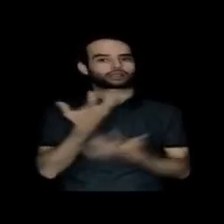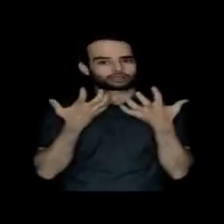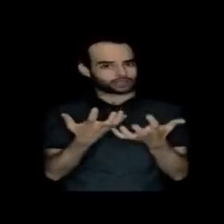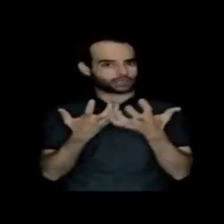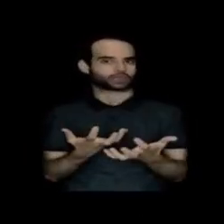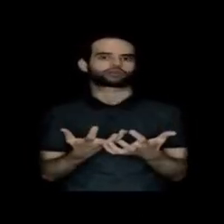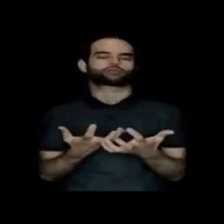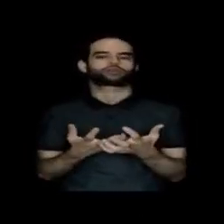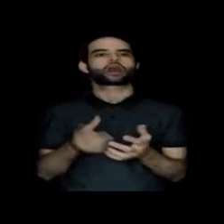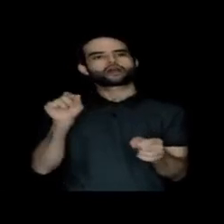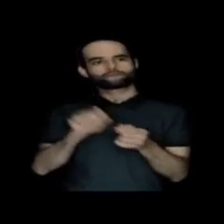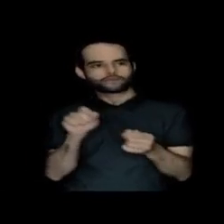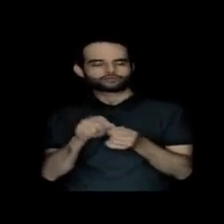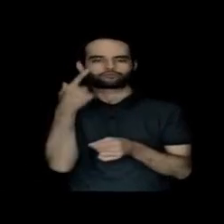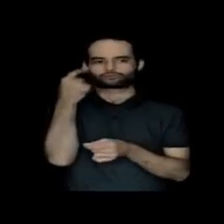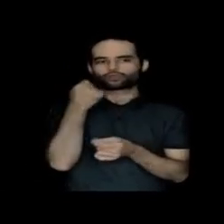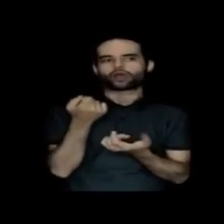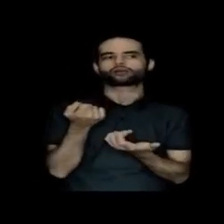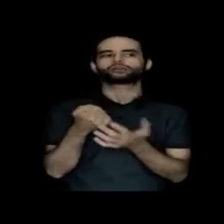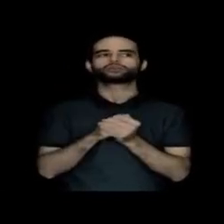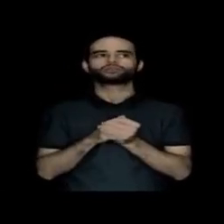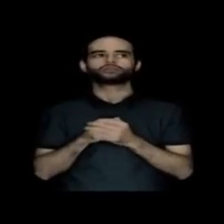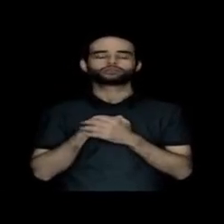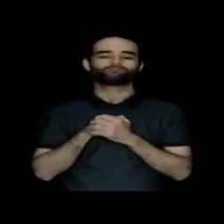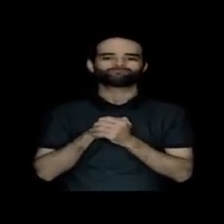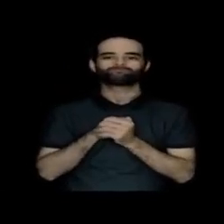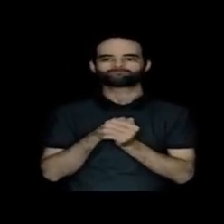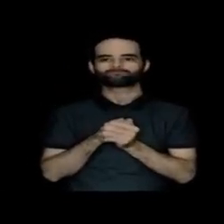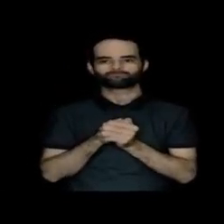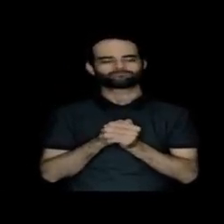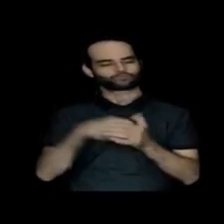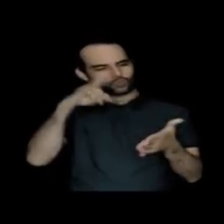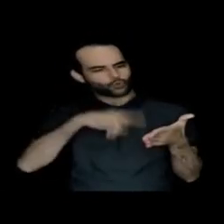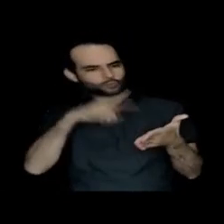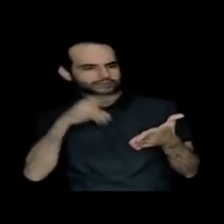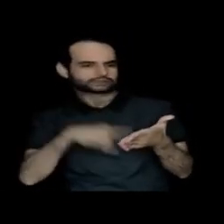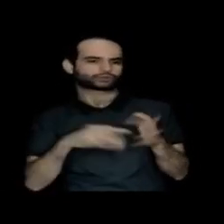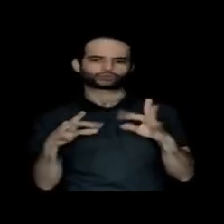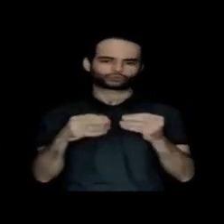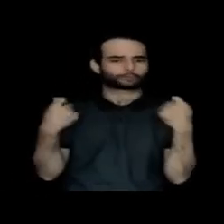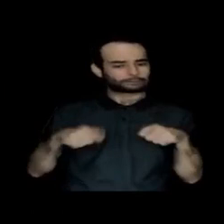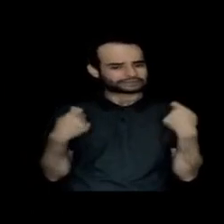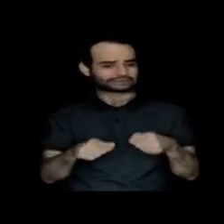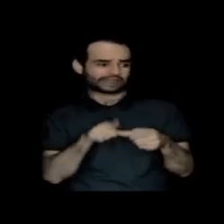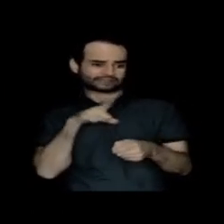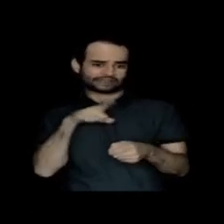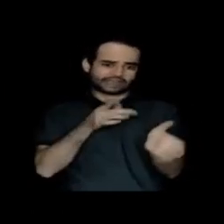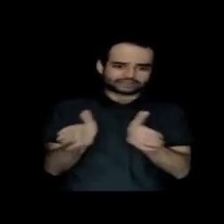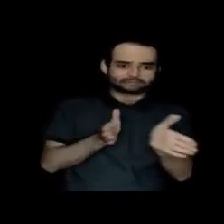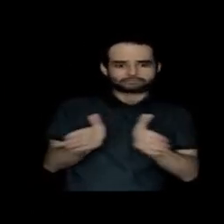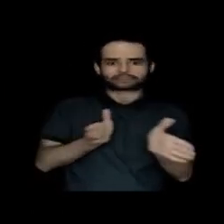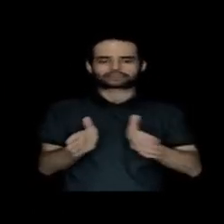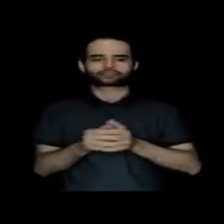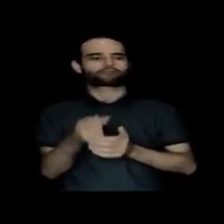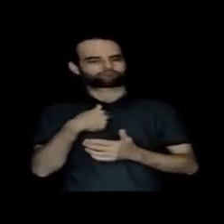UNEB e ela fez esse vestibular. Também entrei com a documentação necessária para que ela pudesse